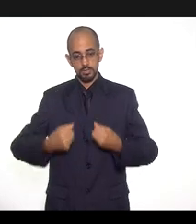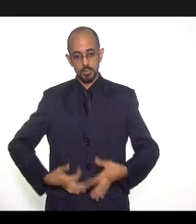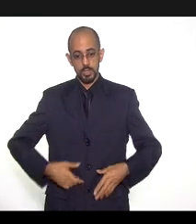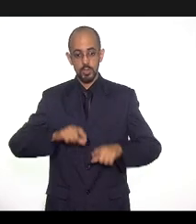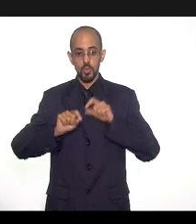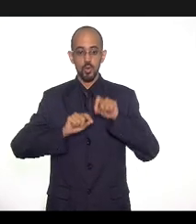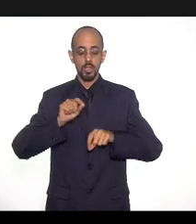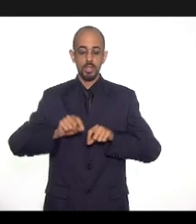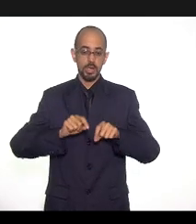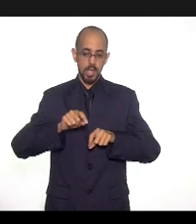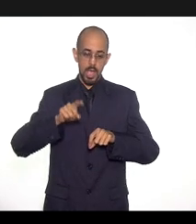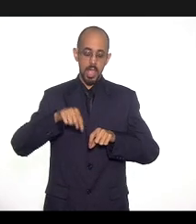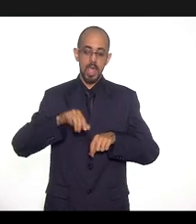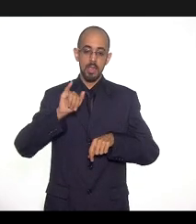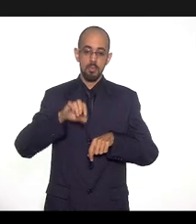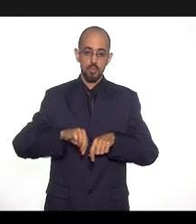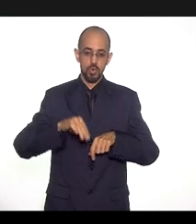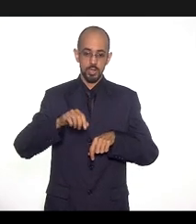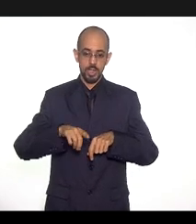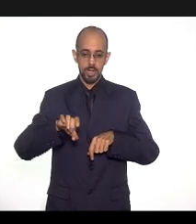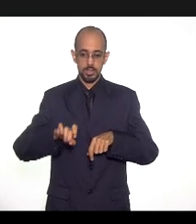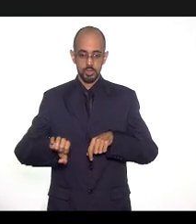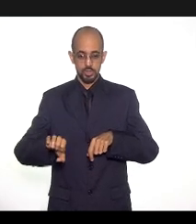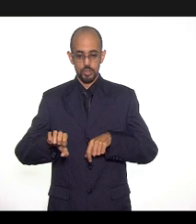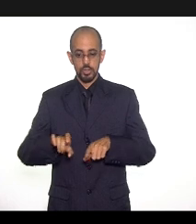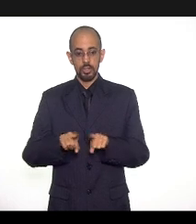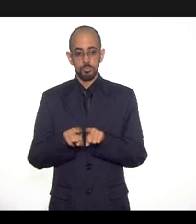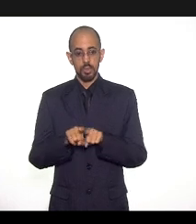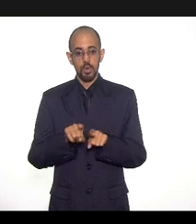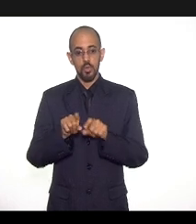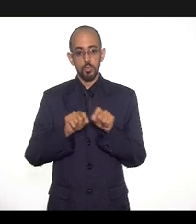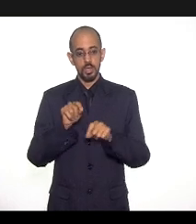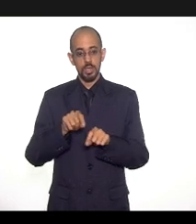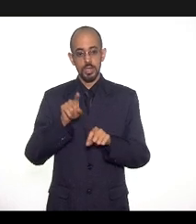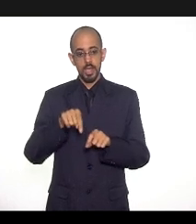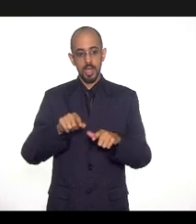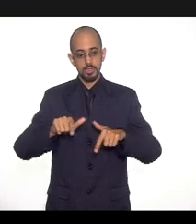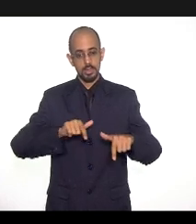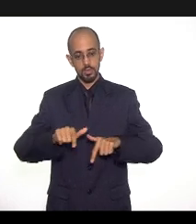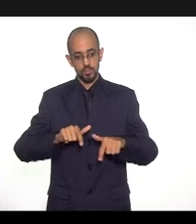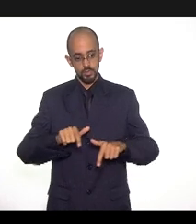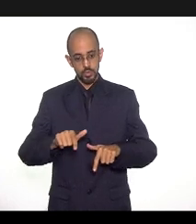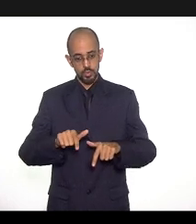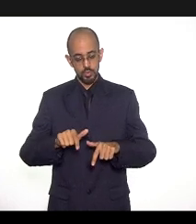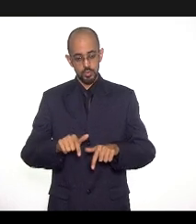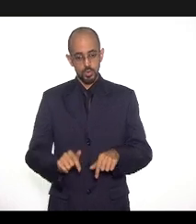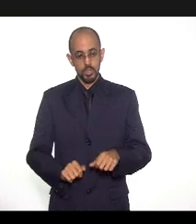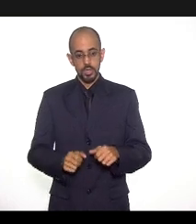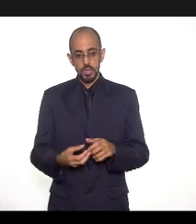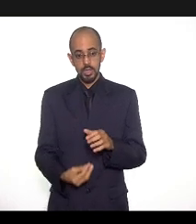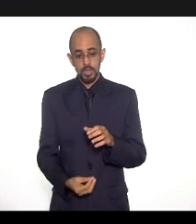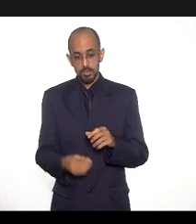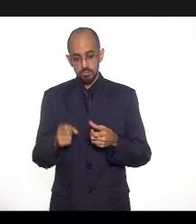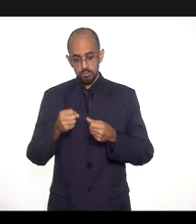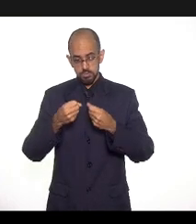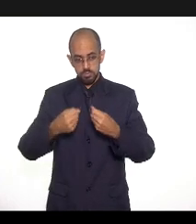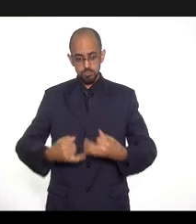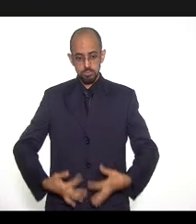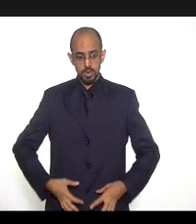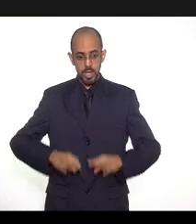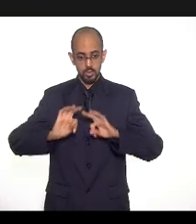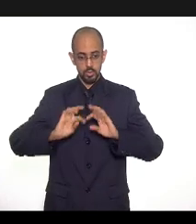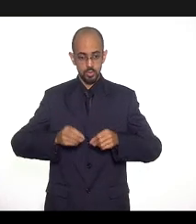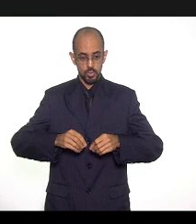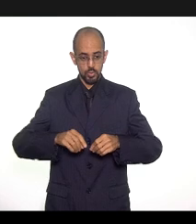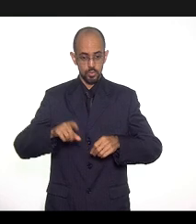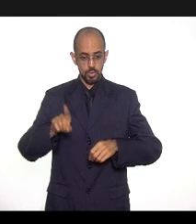dizendo o que é serviço, que tem que estar confasado, detalhar e revogar tudo